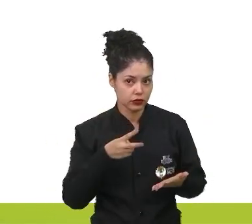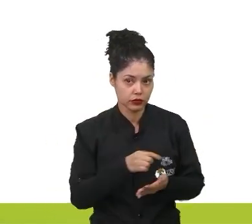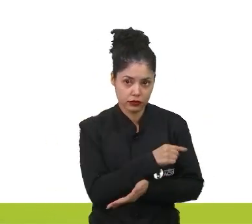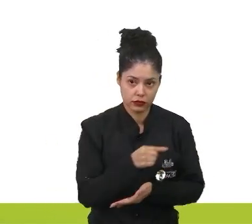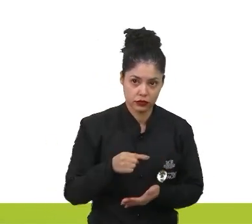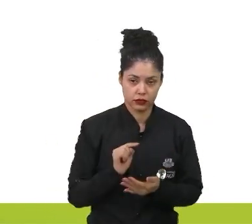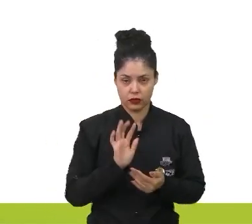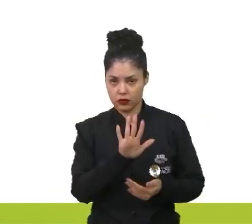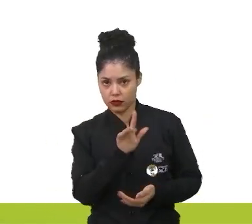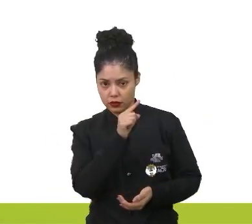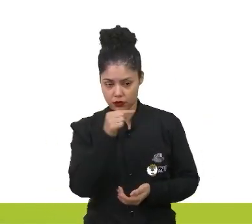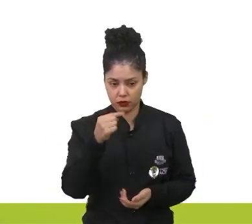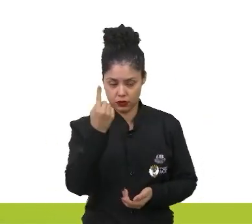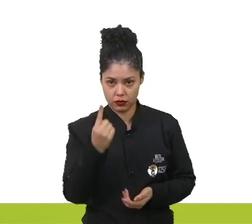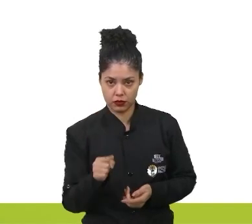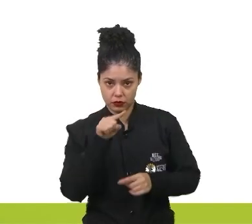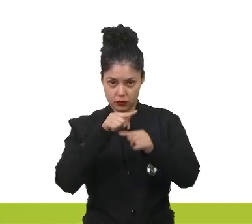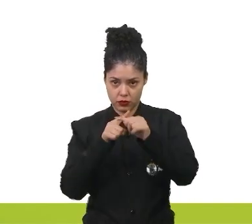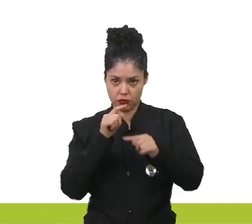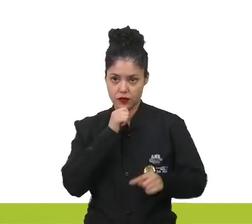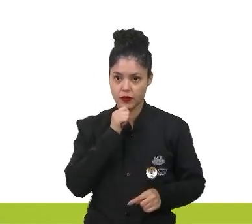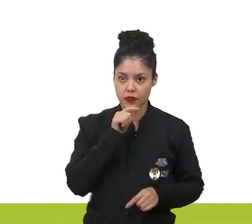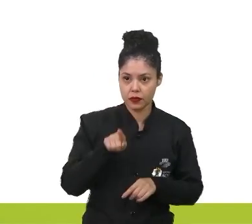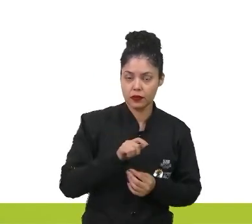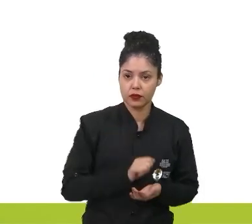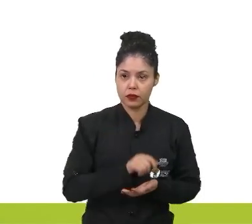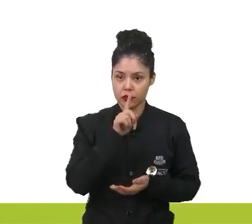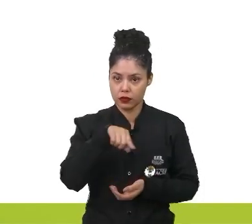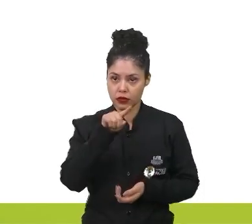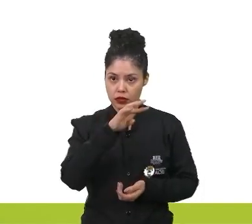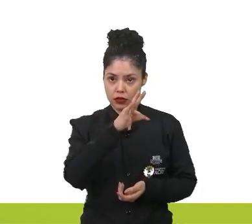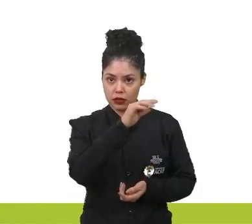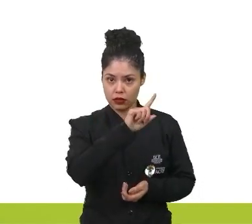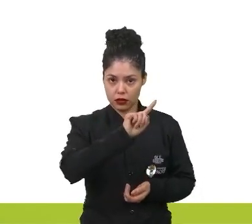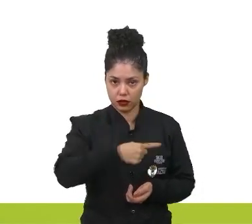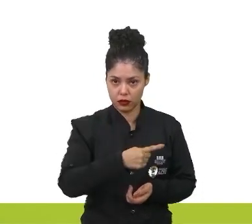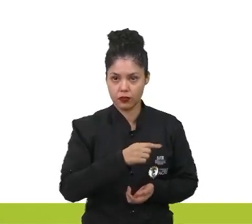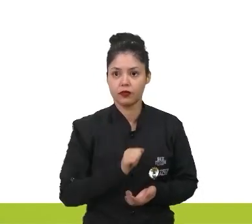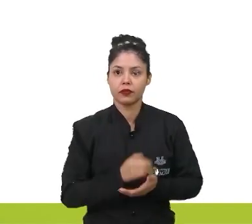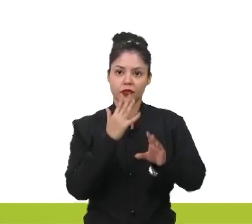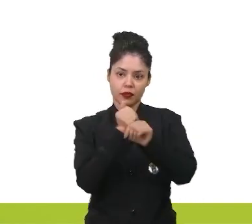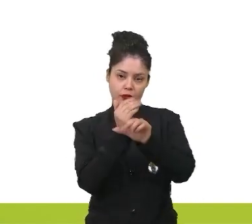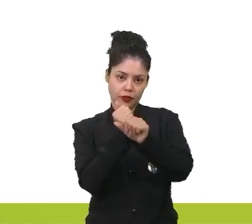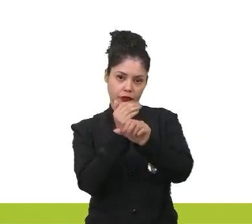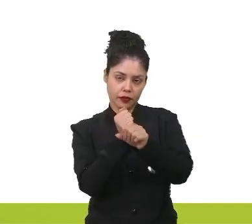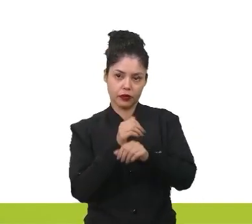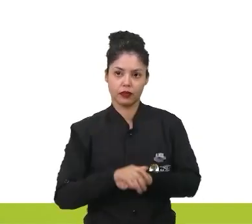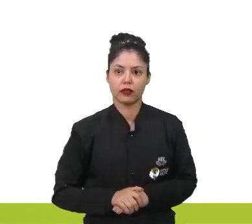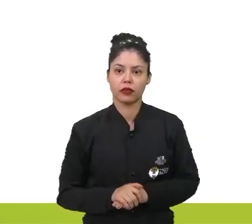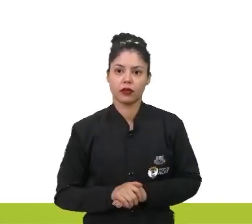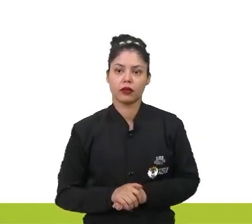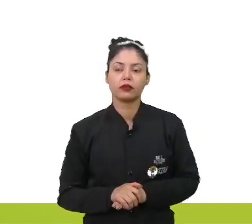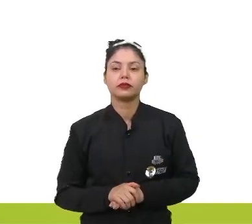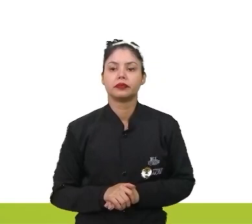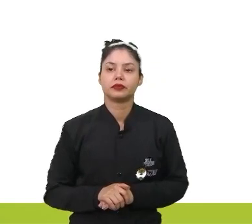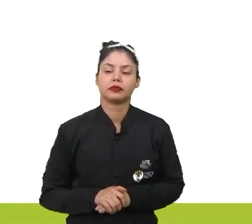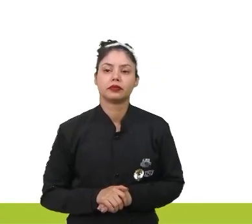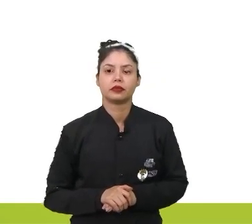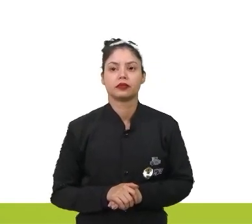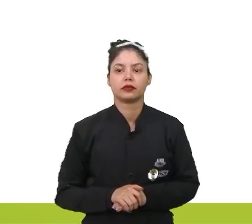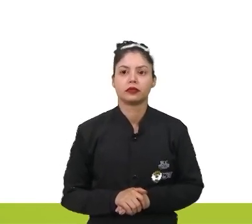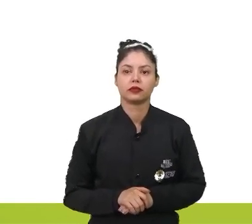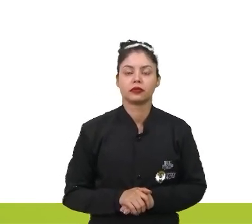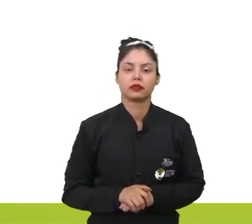aqui, mais ou menos a raiz quadrada. Esse cálculo aqui vai gerar um telinha, que é a soma entre os valores, né? Ou seja, nesse caso,